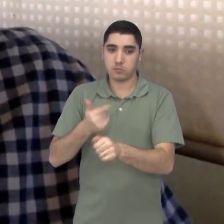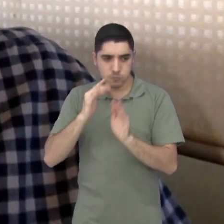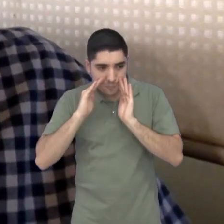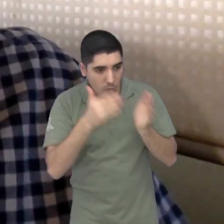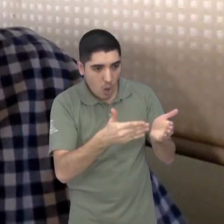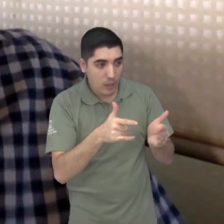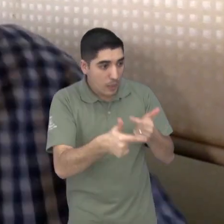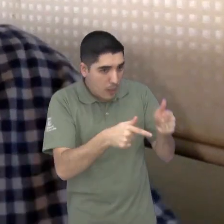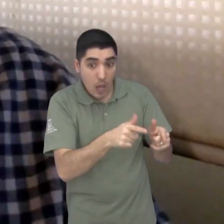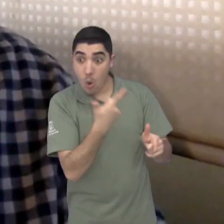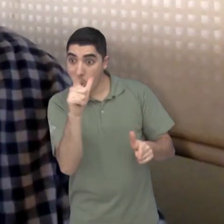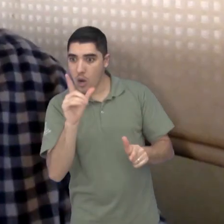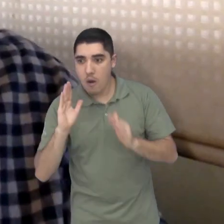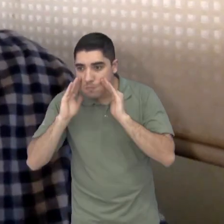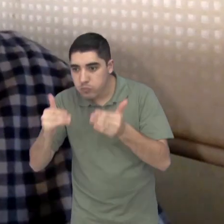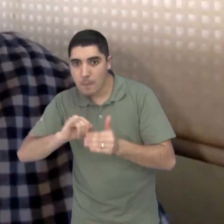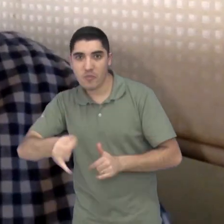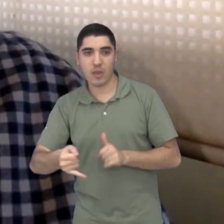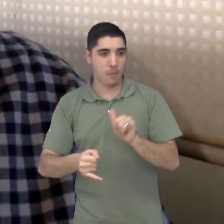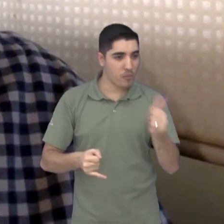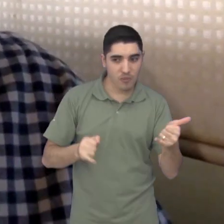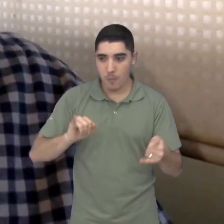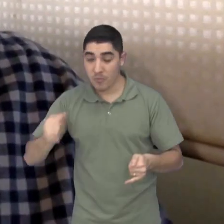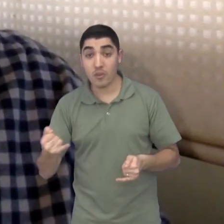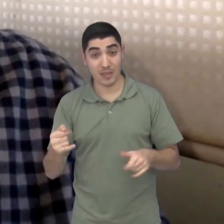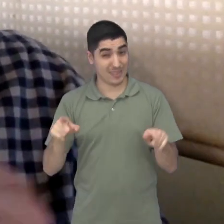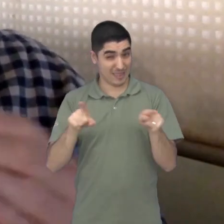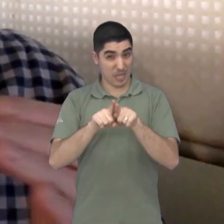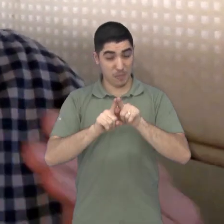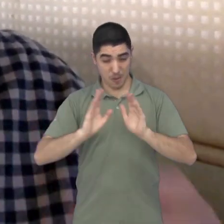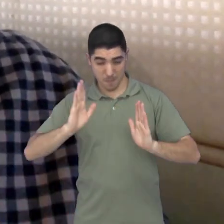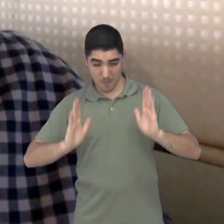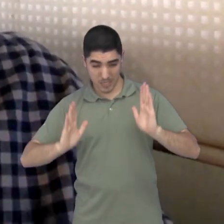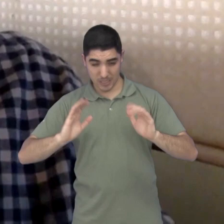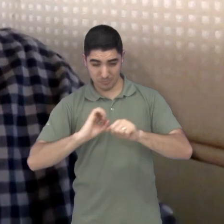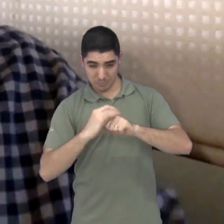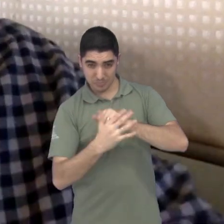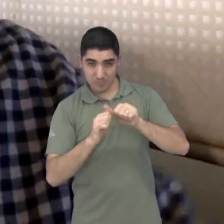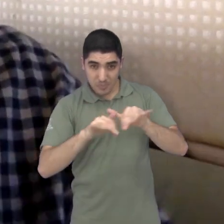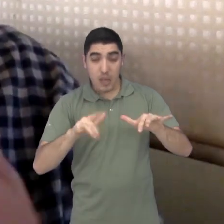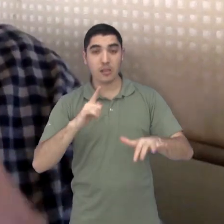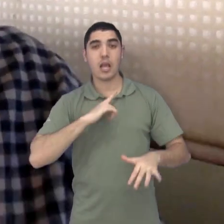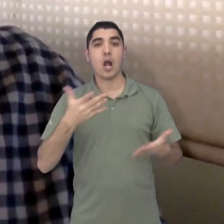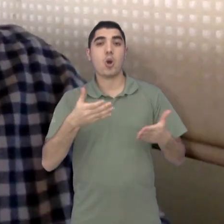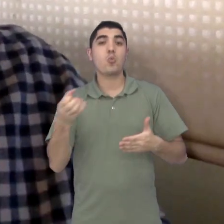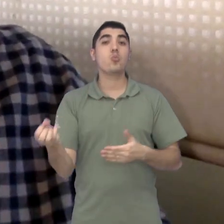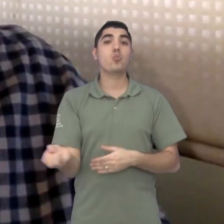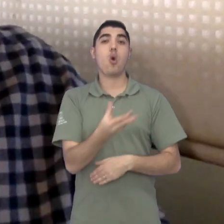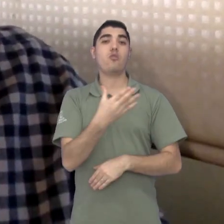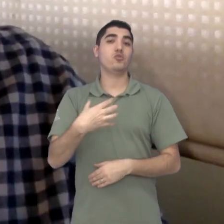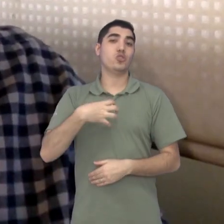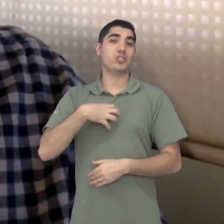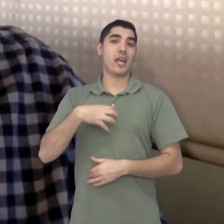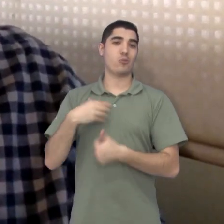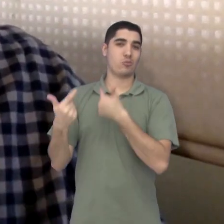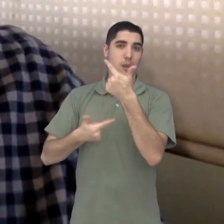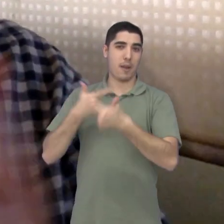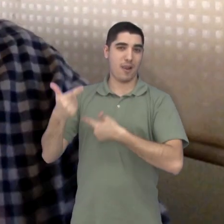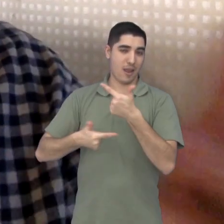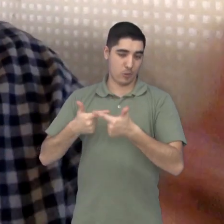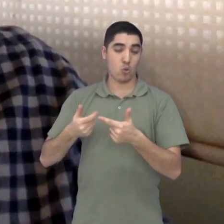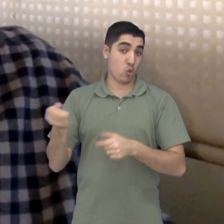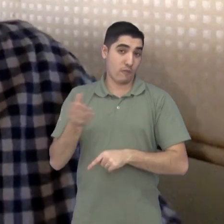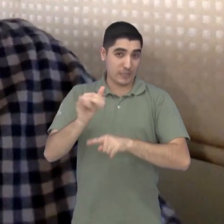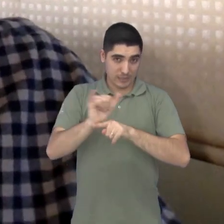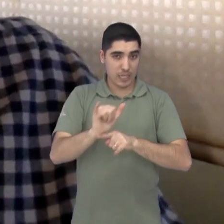de qualidade. A pandemia criou toda uma nova maneira de trabalhar, com os dubladores trabalhando em casa. Eu, outro